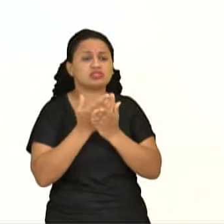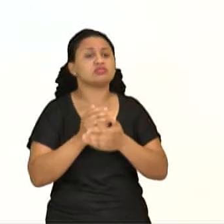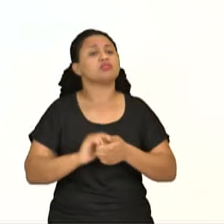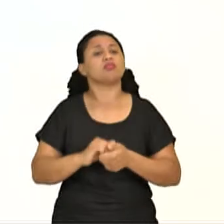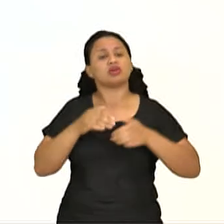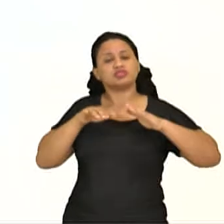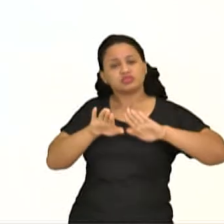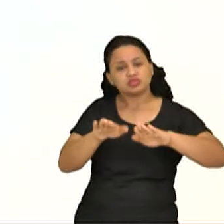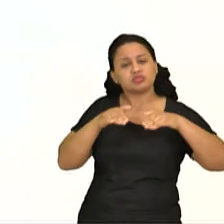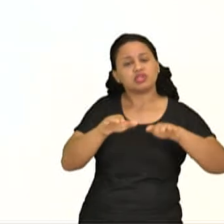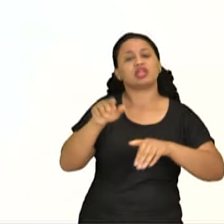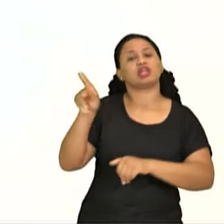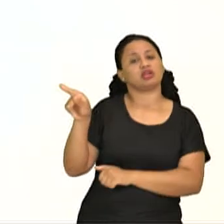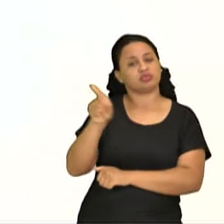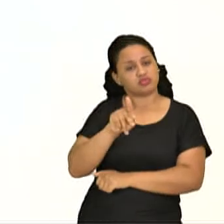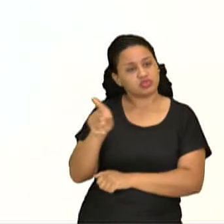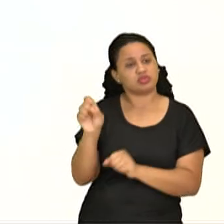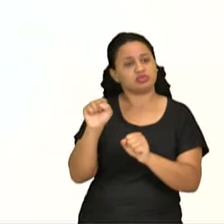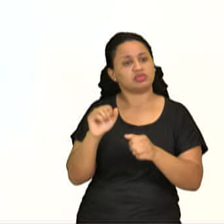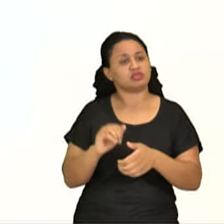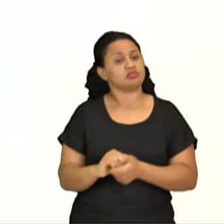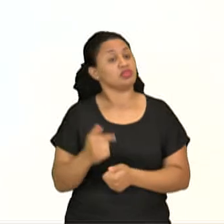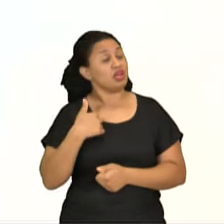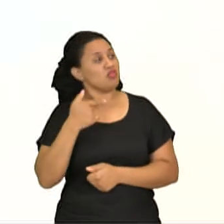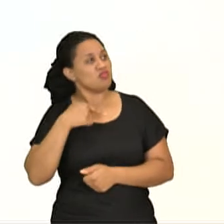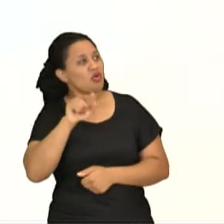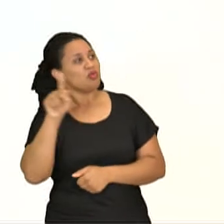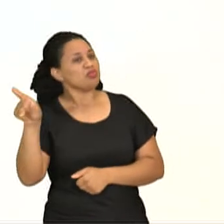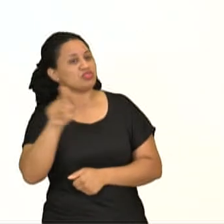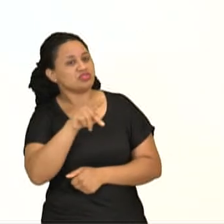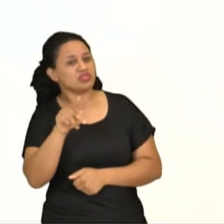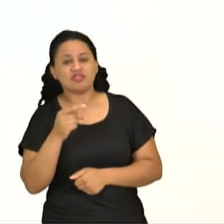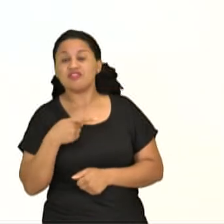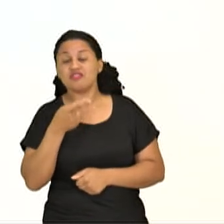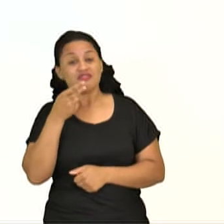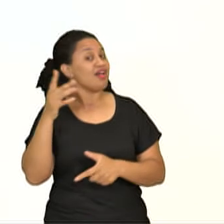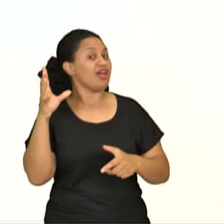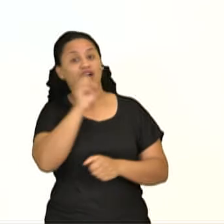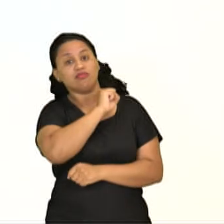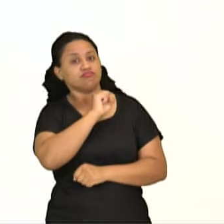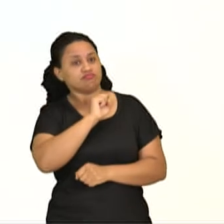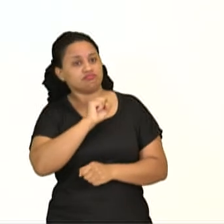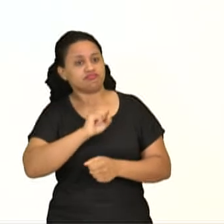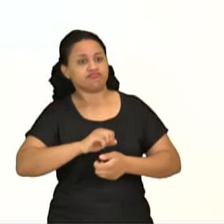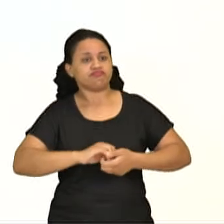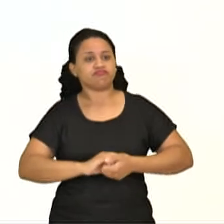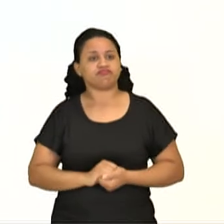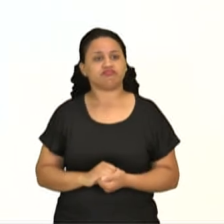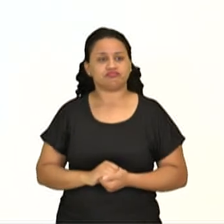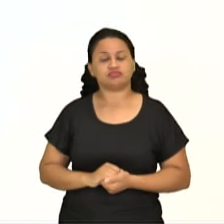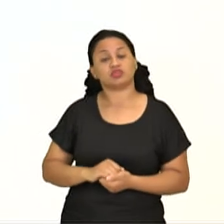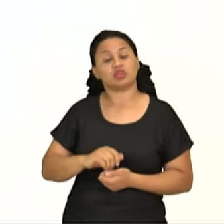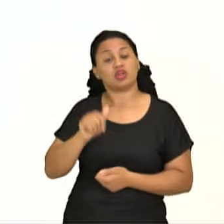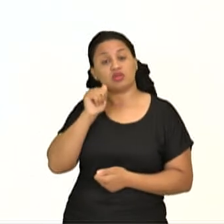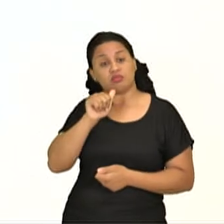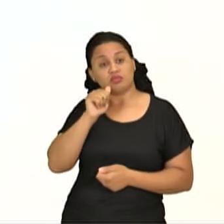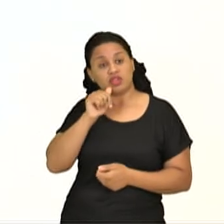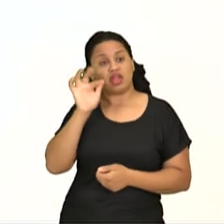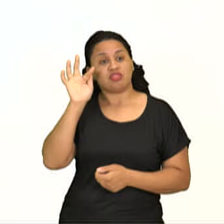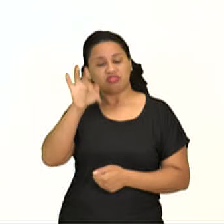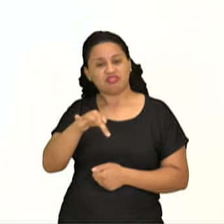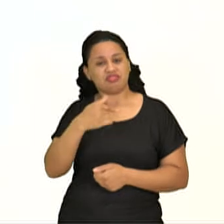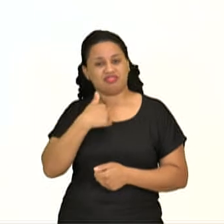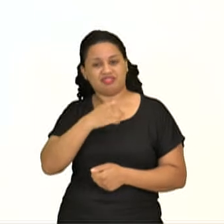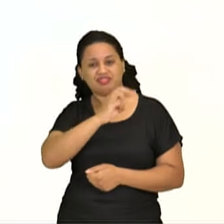costureira, professora. Vou ser professora, falei num sopro. Mulher terminando o